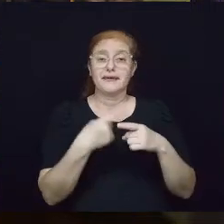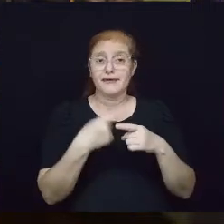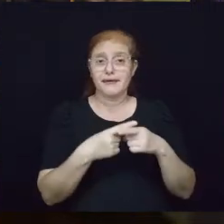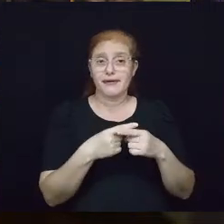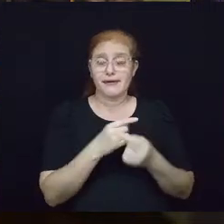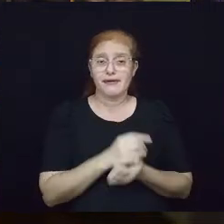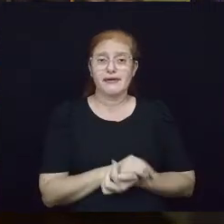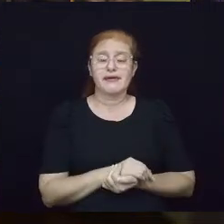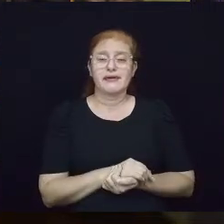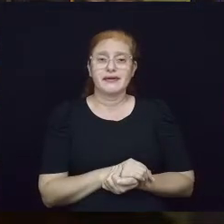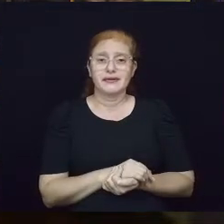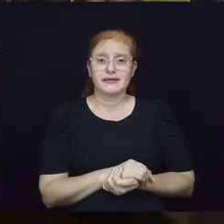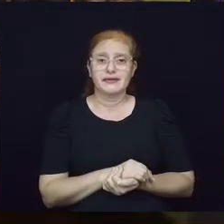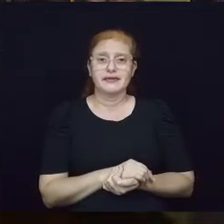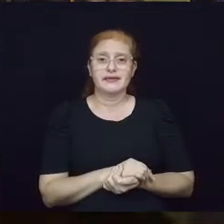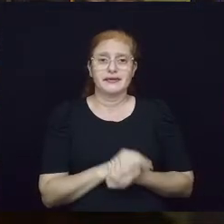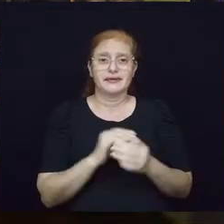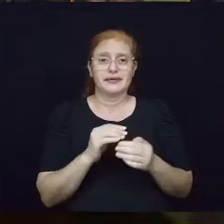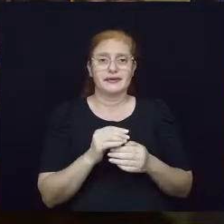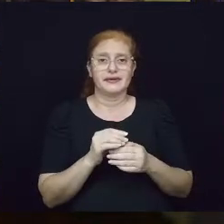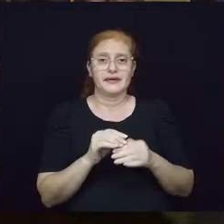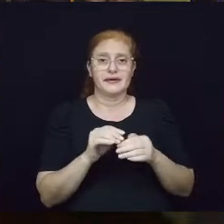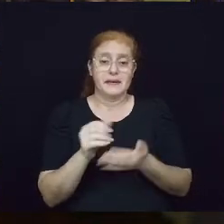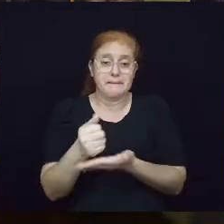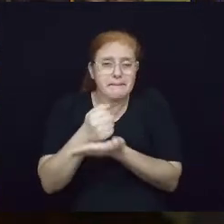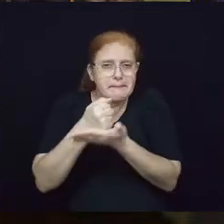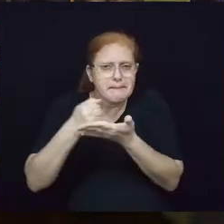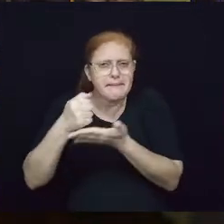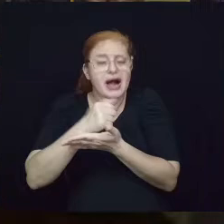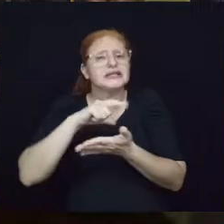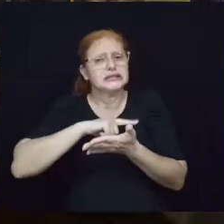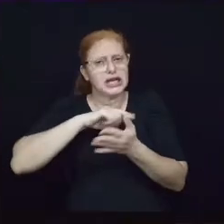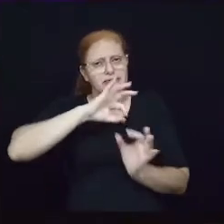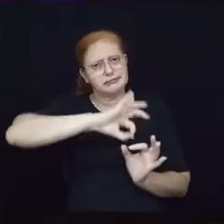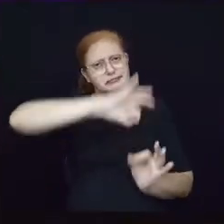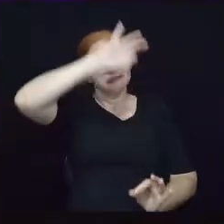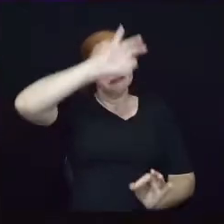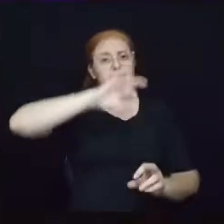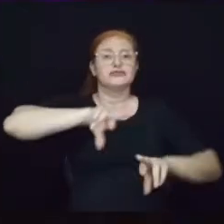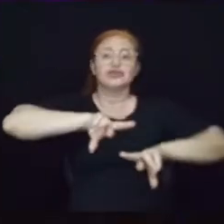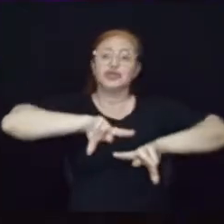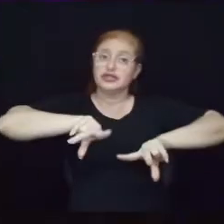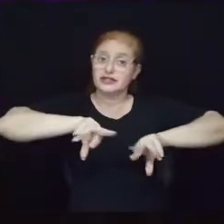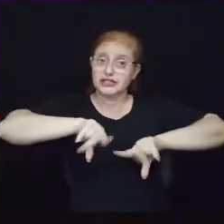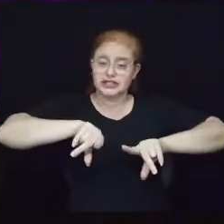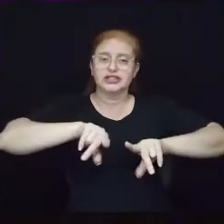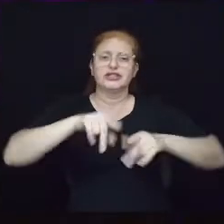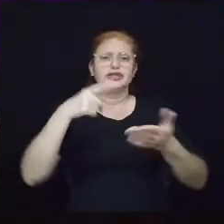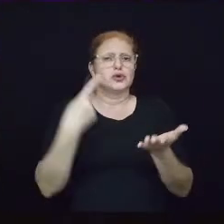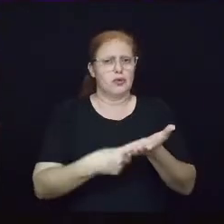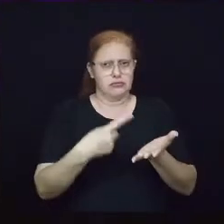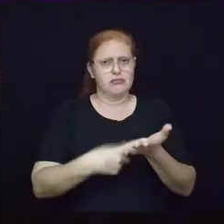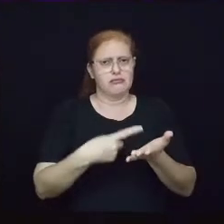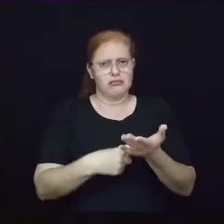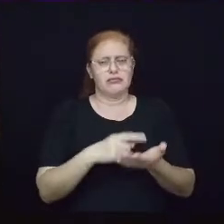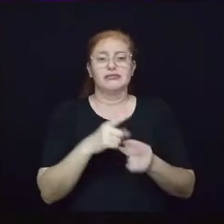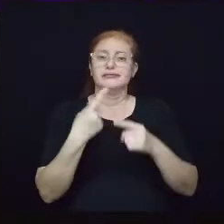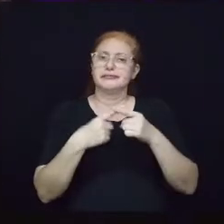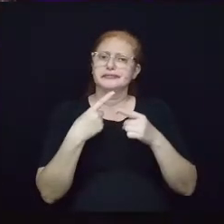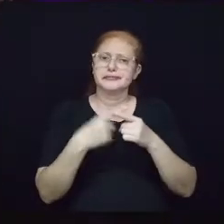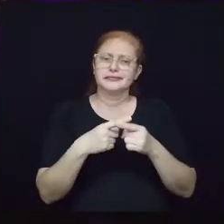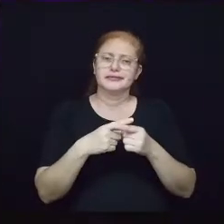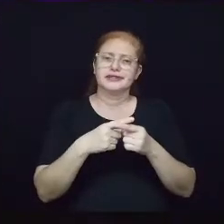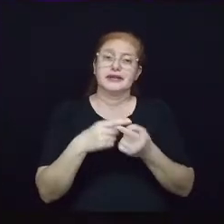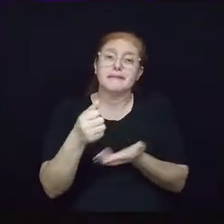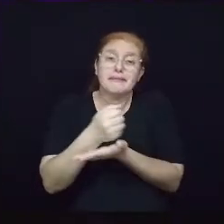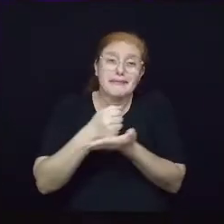Porque, bom, as bases elas têm alturas diferentes. Isso foi uma combinação que nós fizemos, né? Porque se